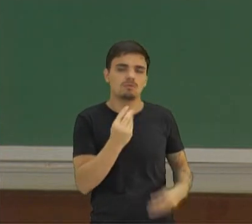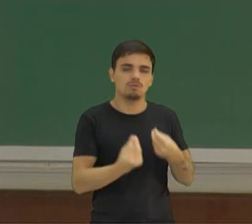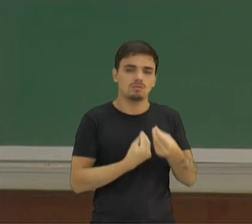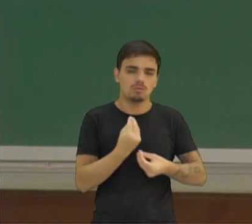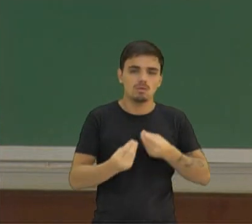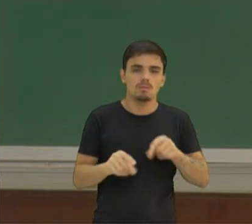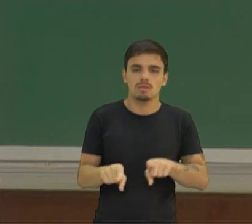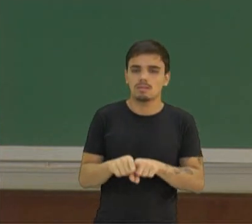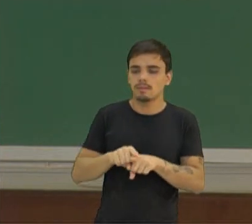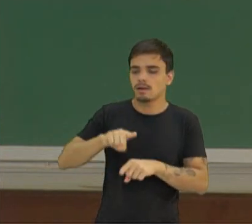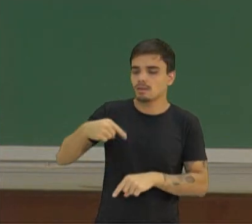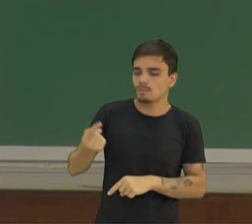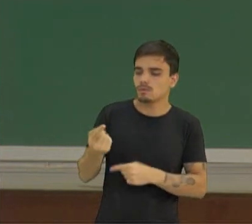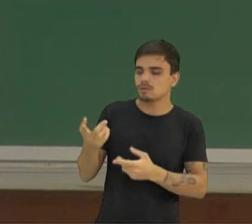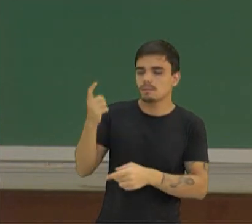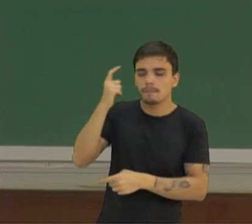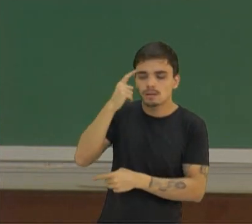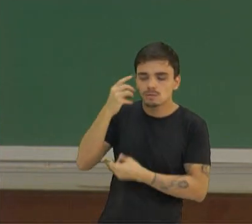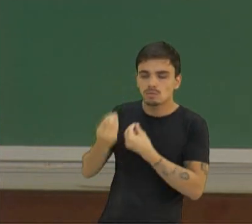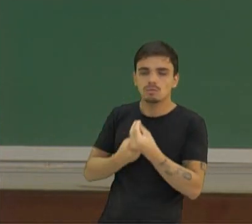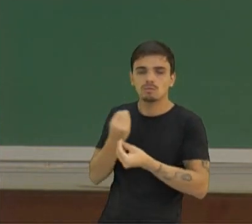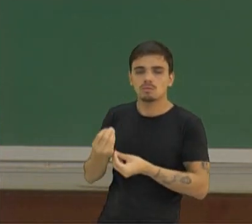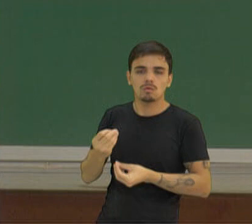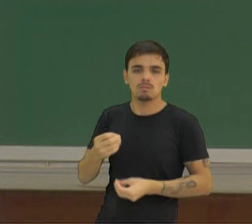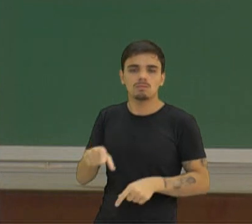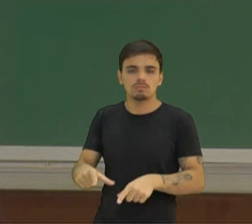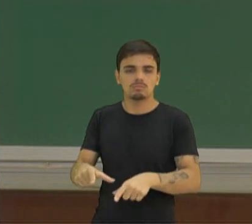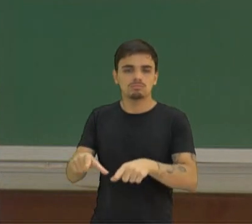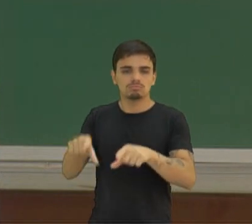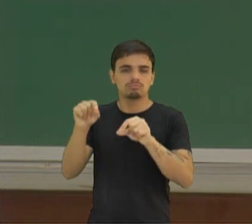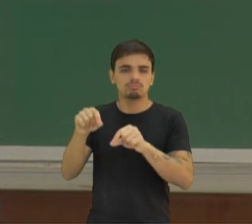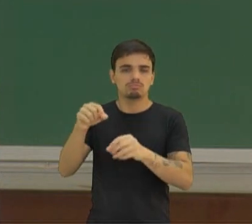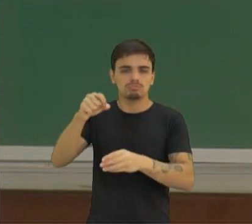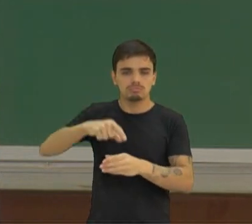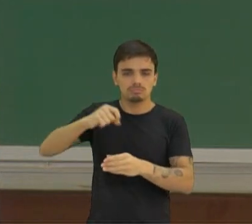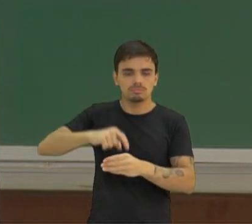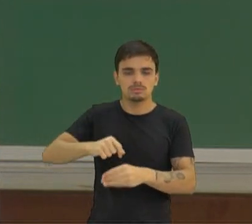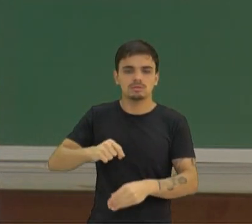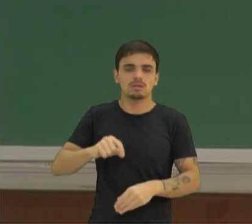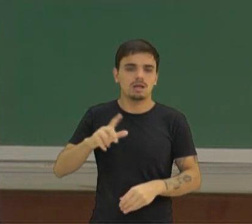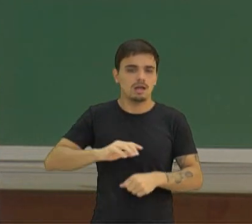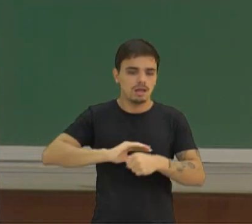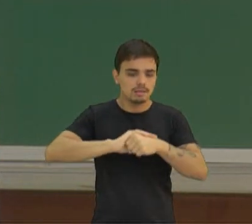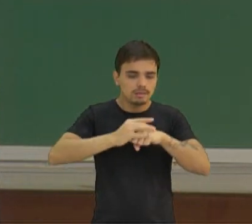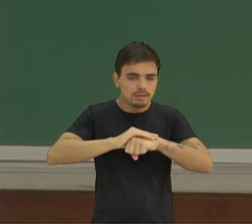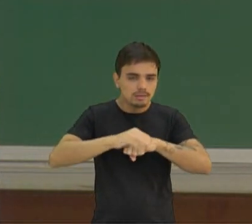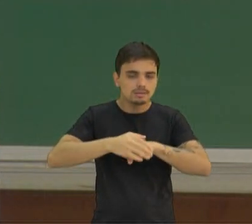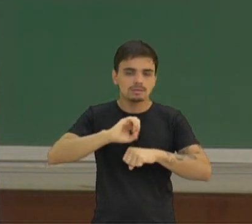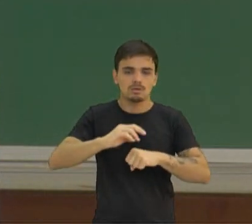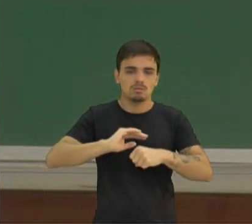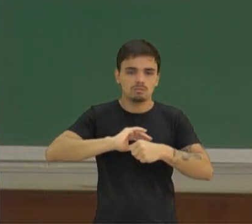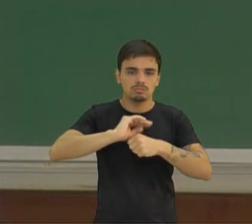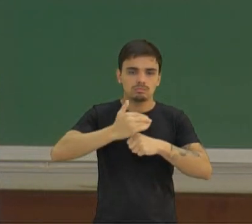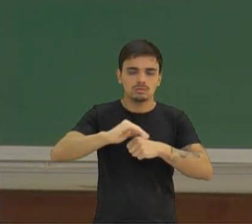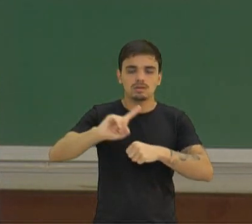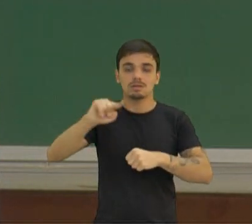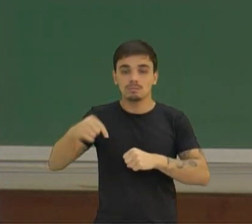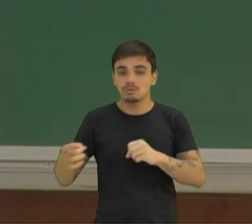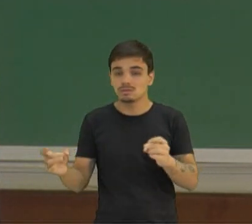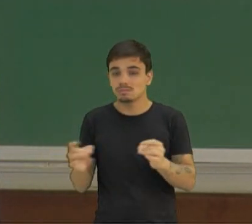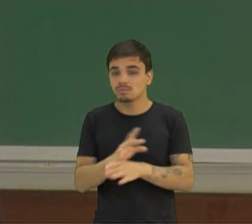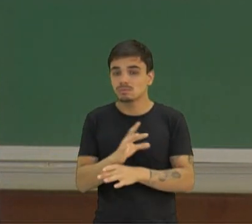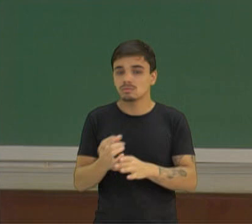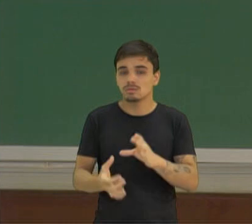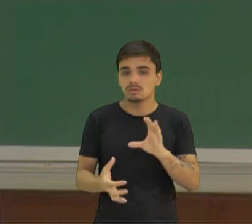depois ele passou vamos analisar o tipo de semente que é liso ou se ela é rugosa depois ele fez um cruzamento